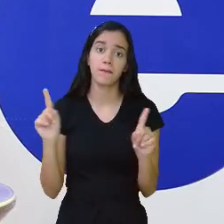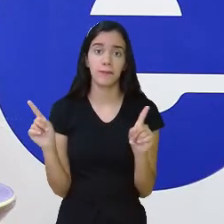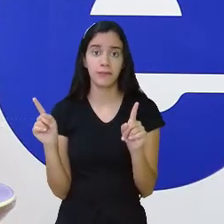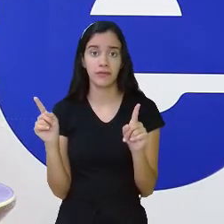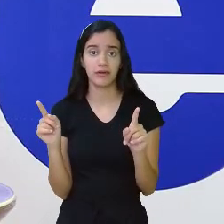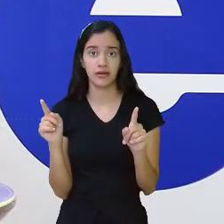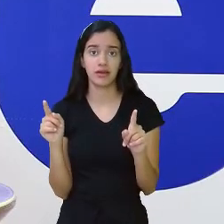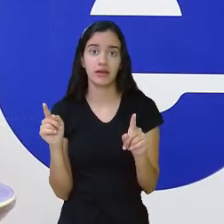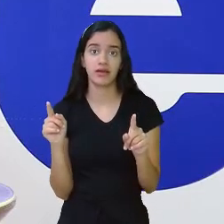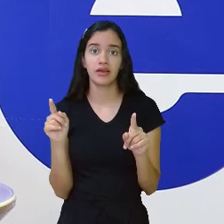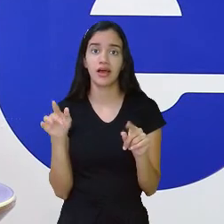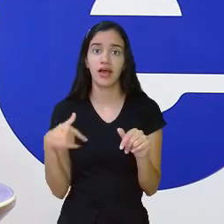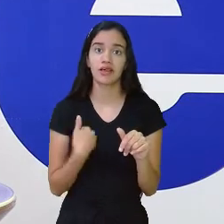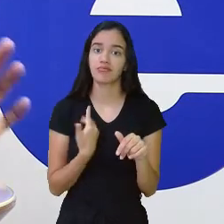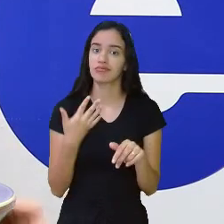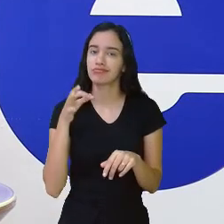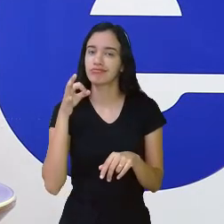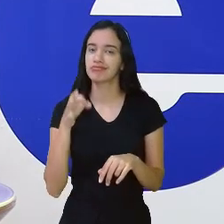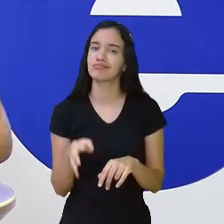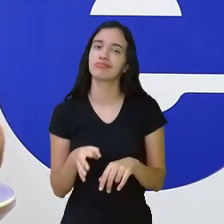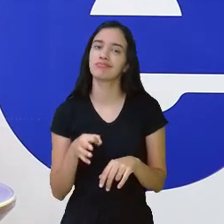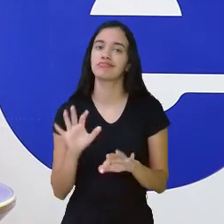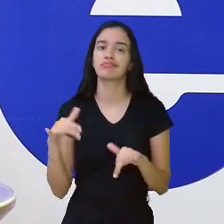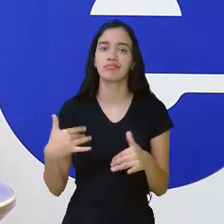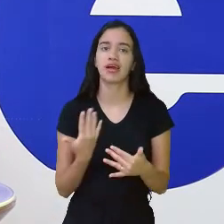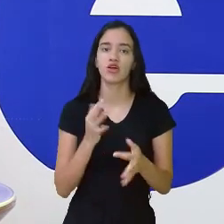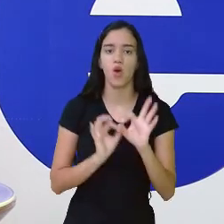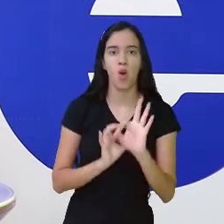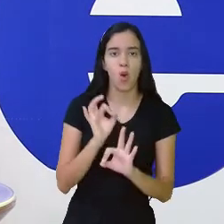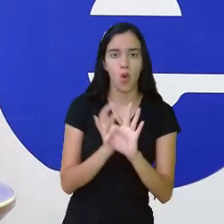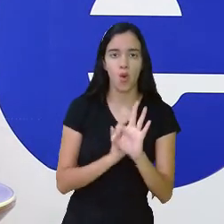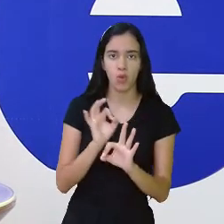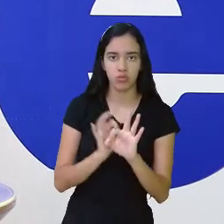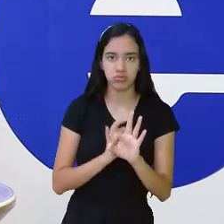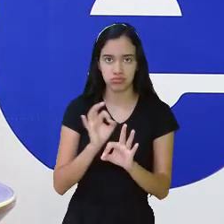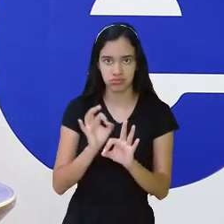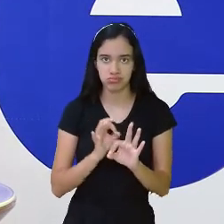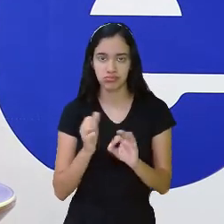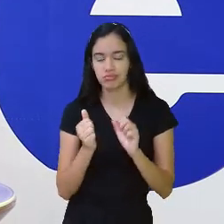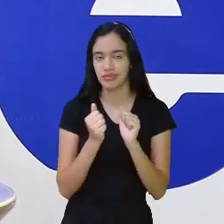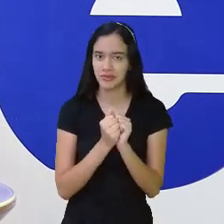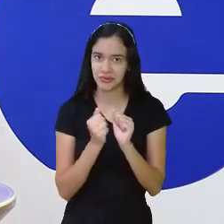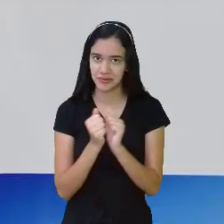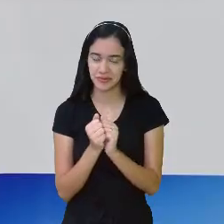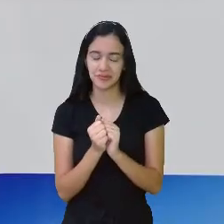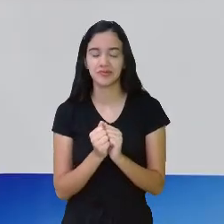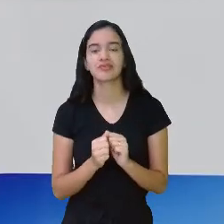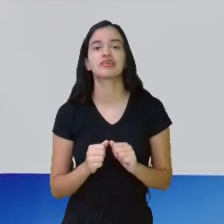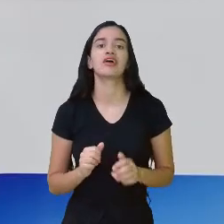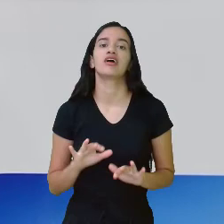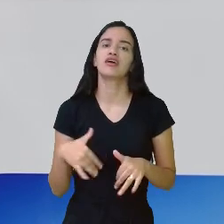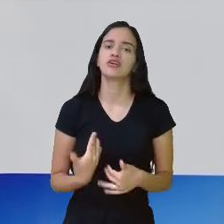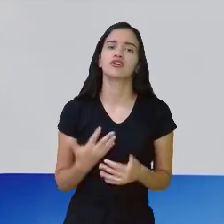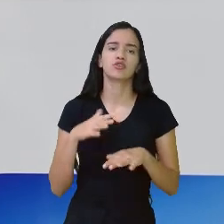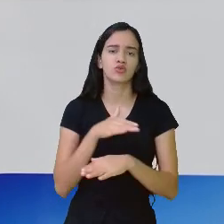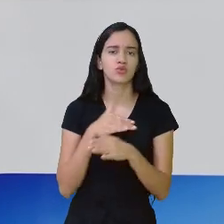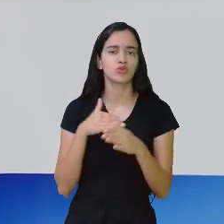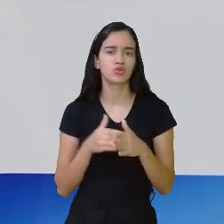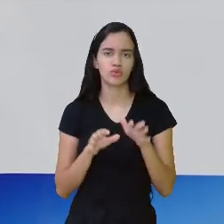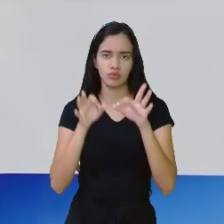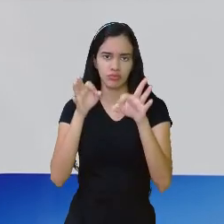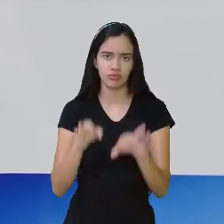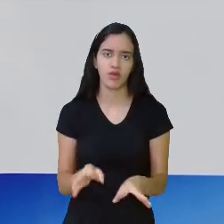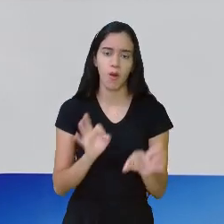estava muito corretinhas, aí eu já organizei aqui com eles. Muito bem. Então, tá tudo certo, já que